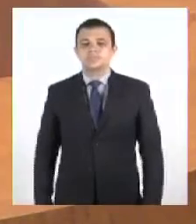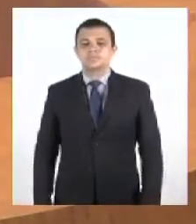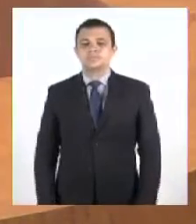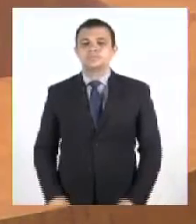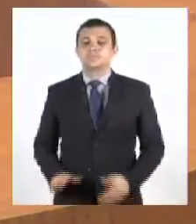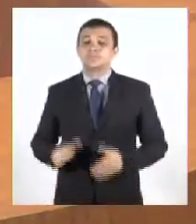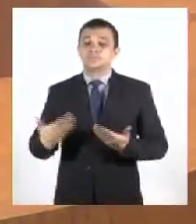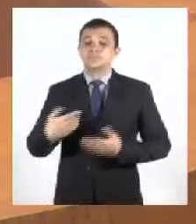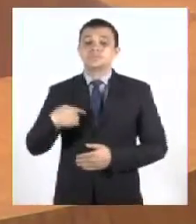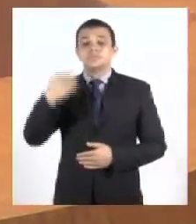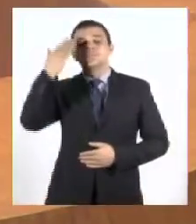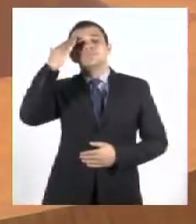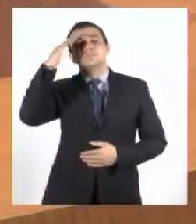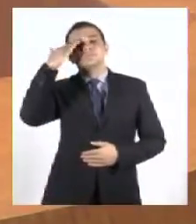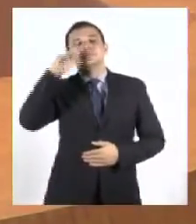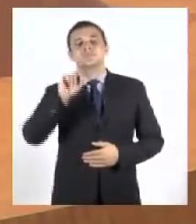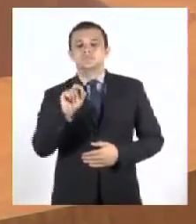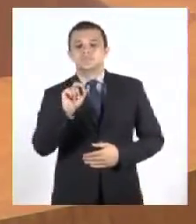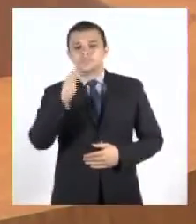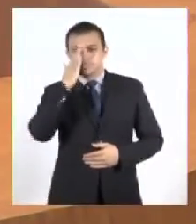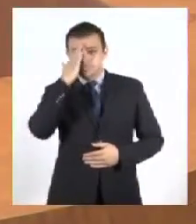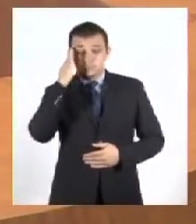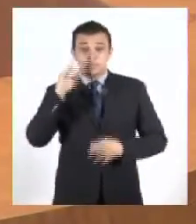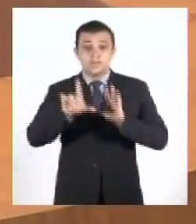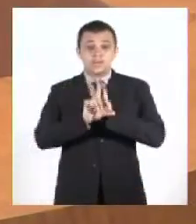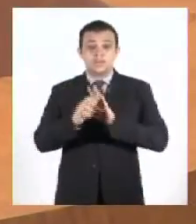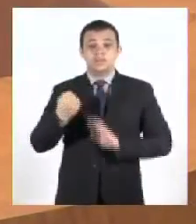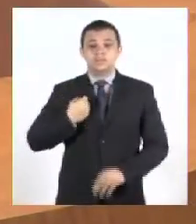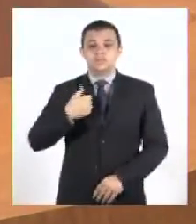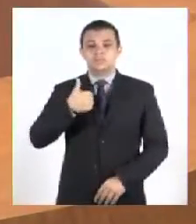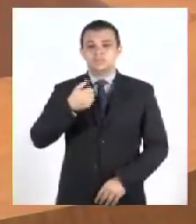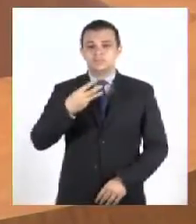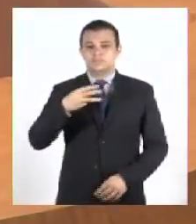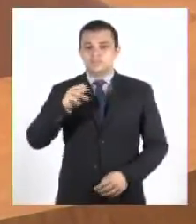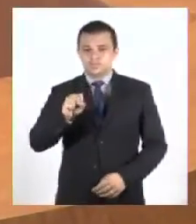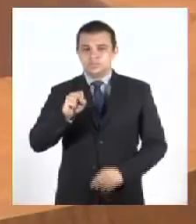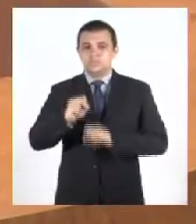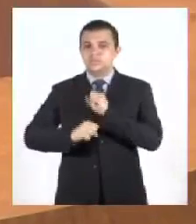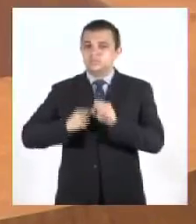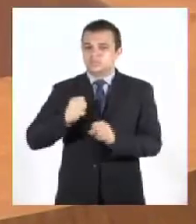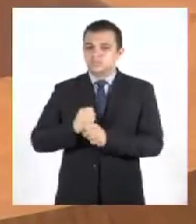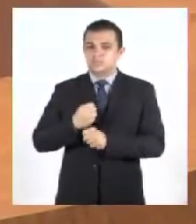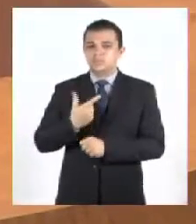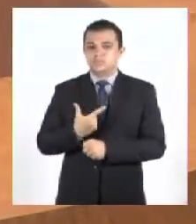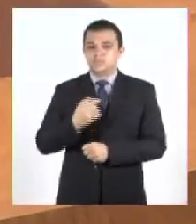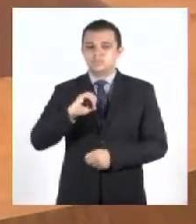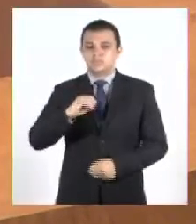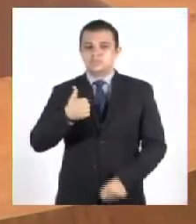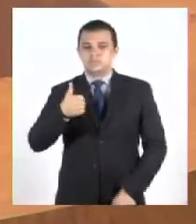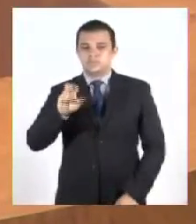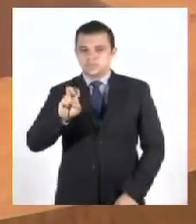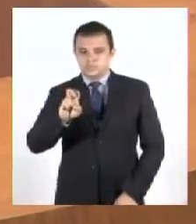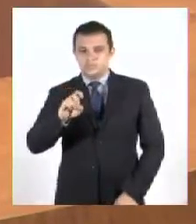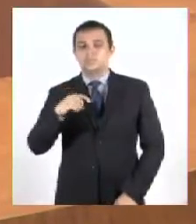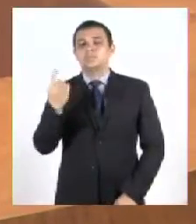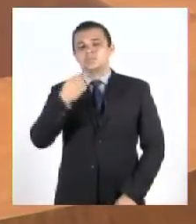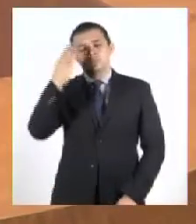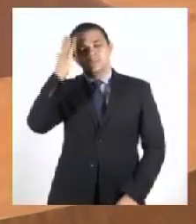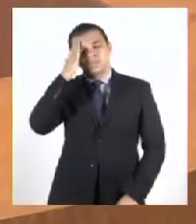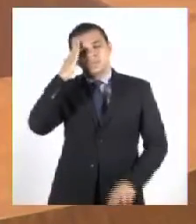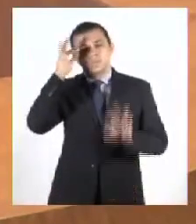Então, entendemos que a Lei 138 de 2015, tenho certeza que os colegas da